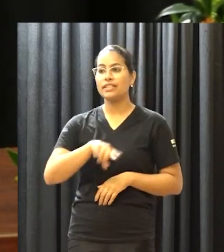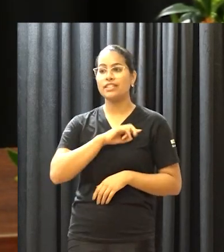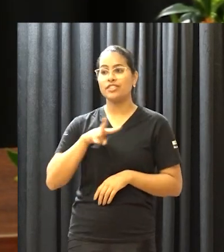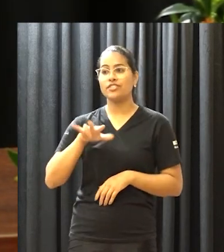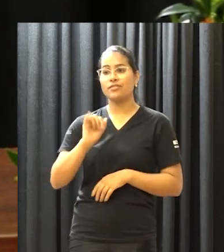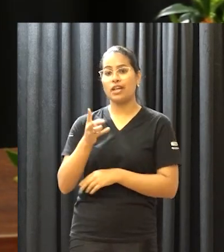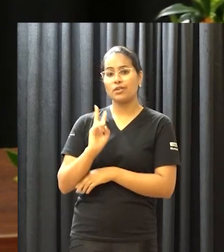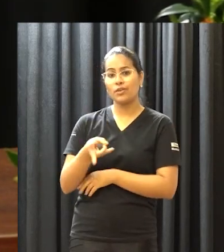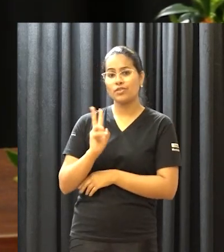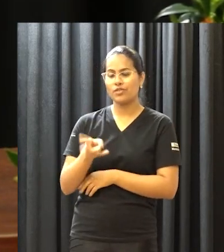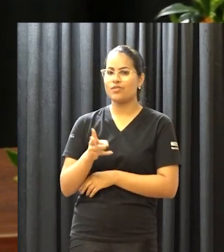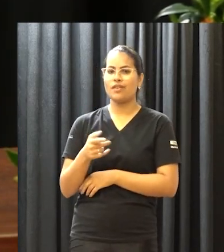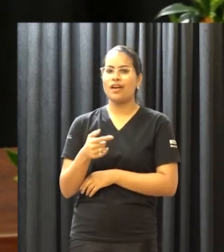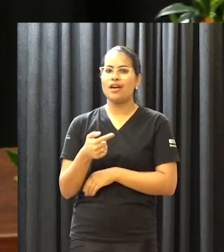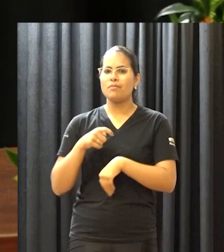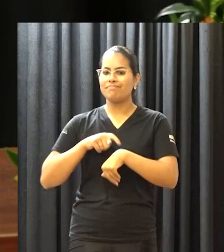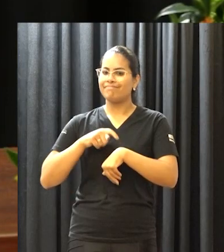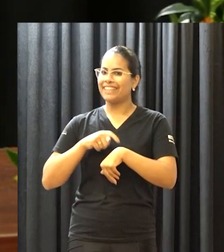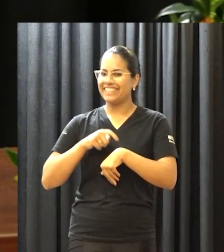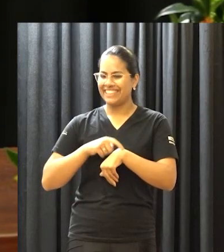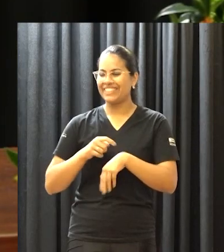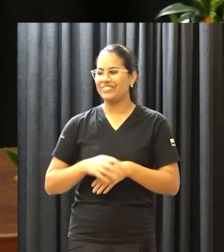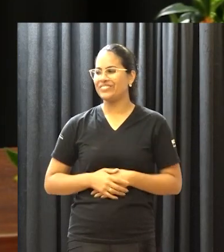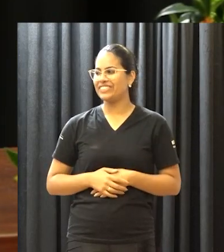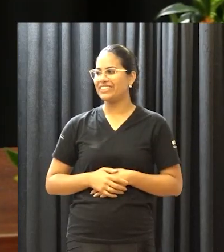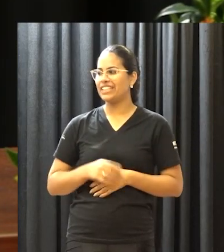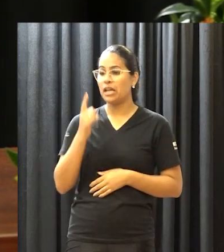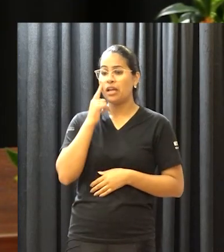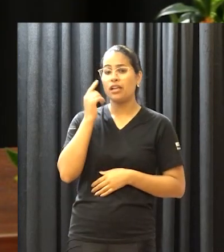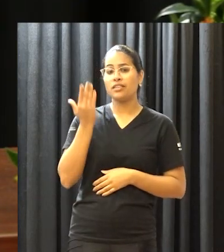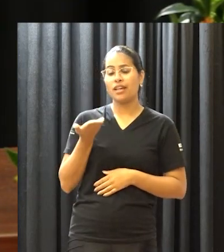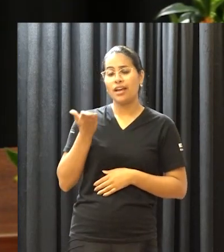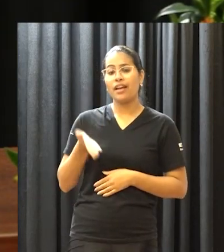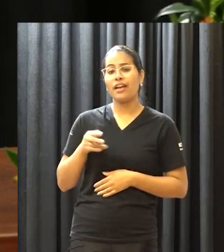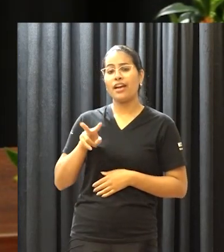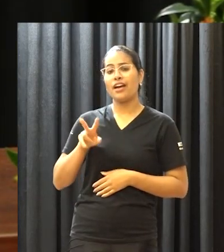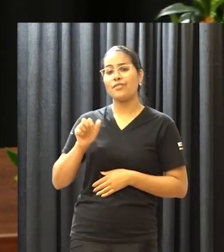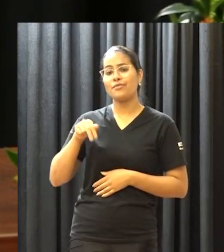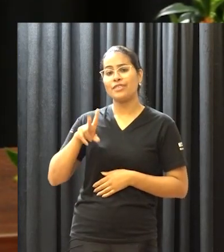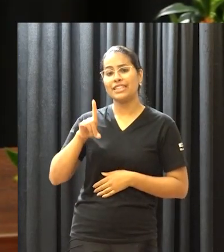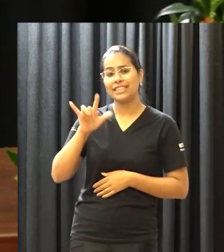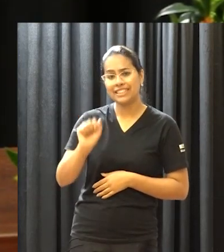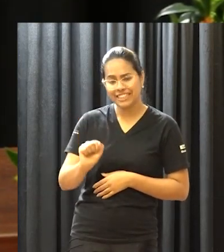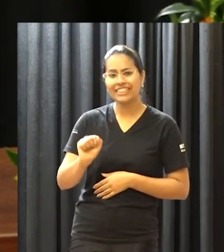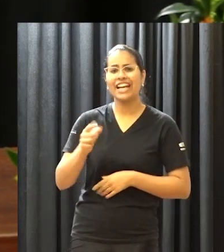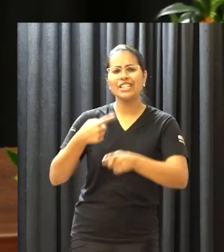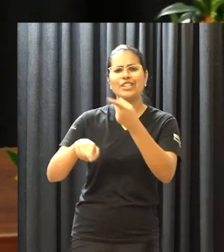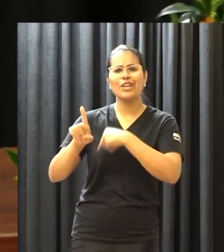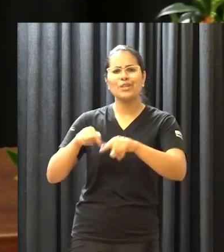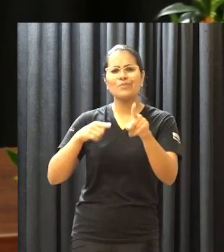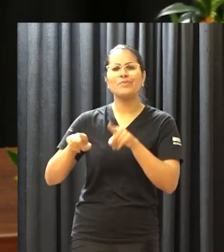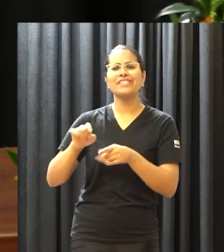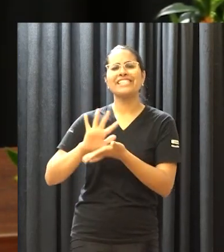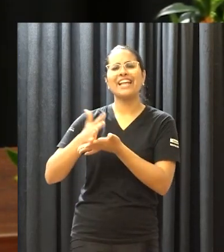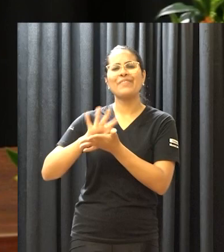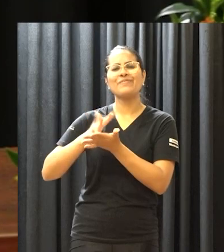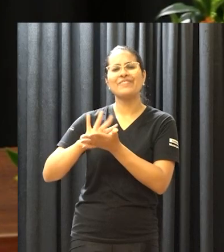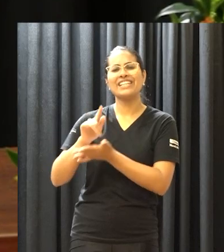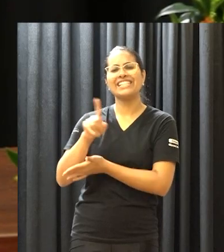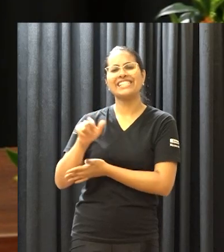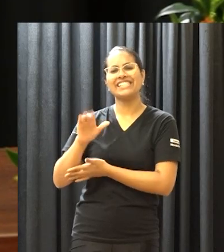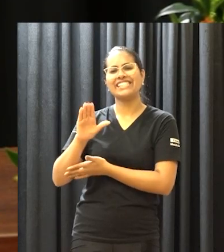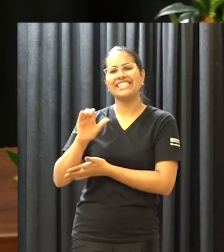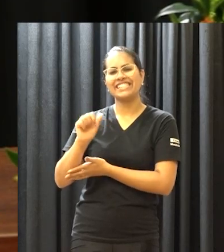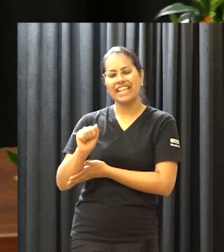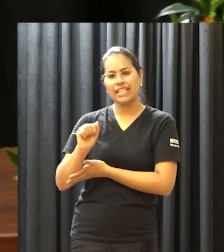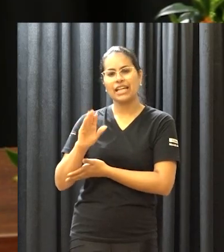vou ler todas. Essa é a Wanda, que escolhe Ser Humano, do Zeca Pagodinho, numa imagem que predomina os tons